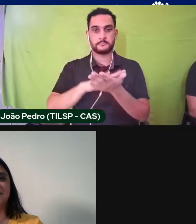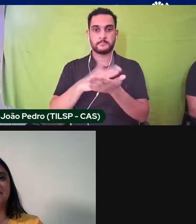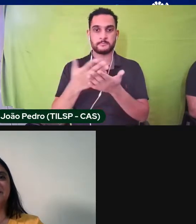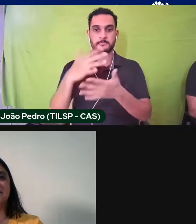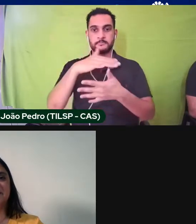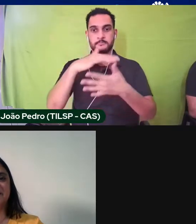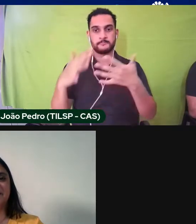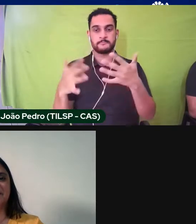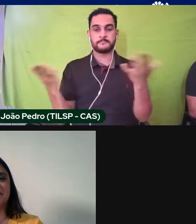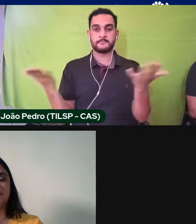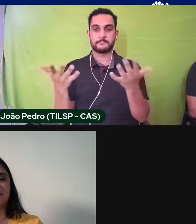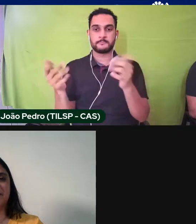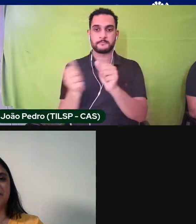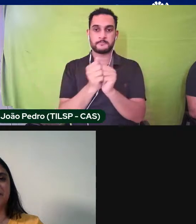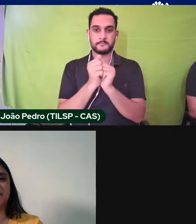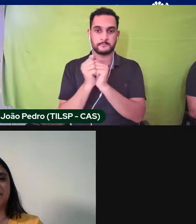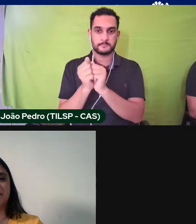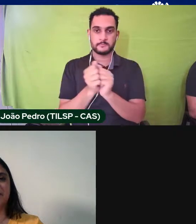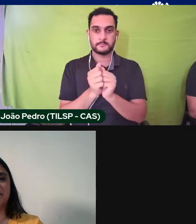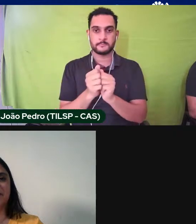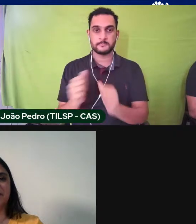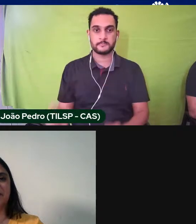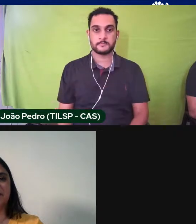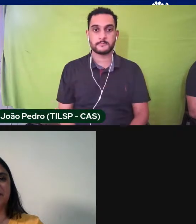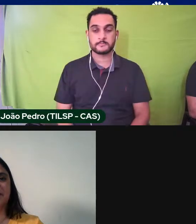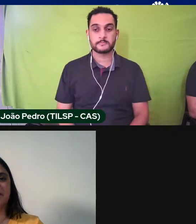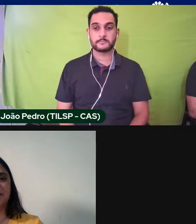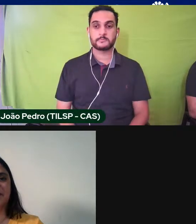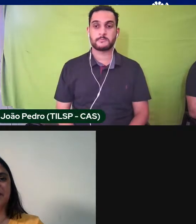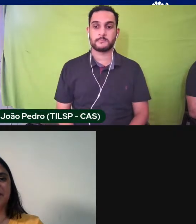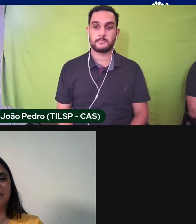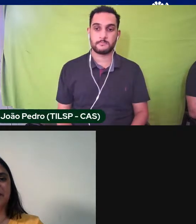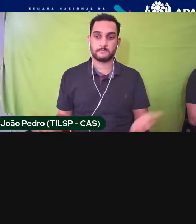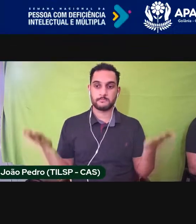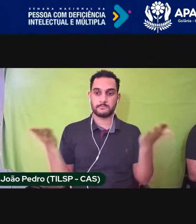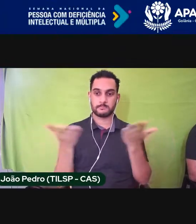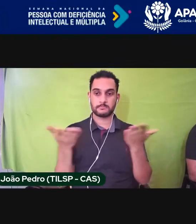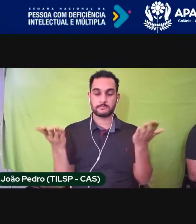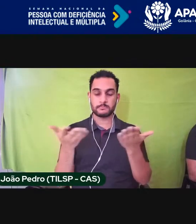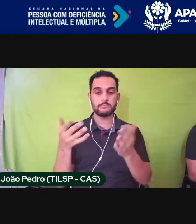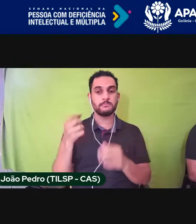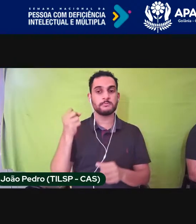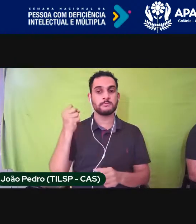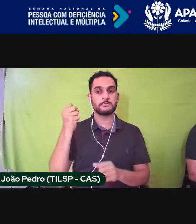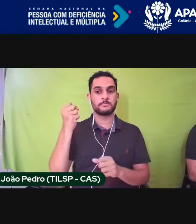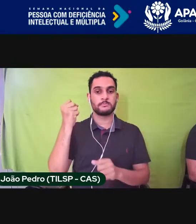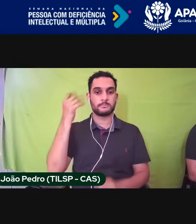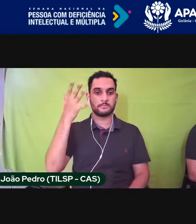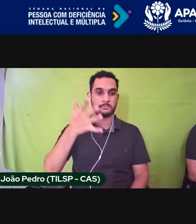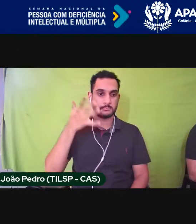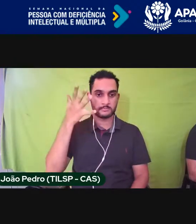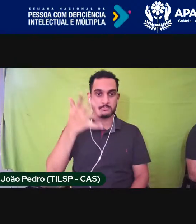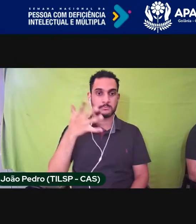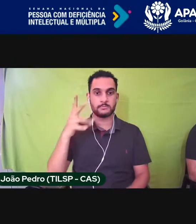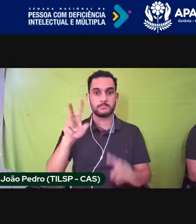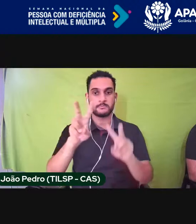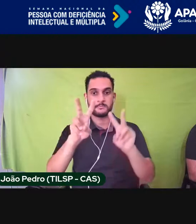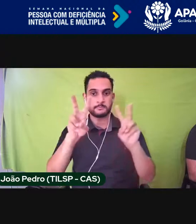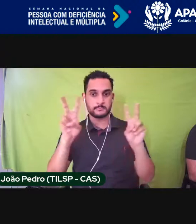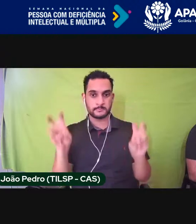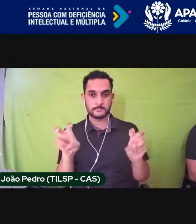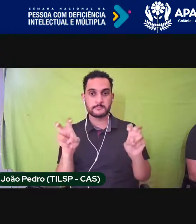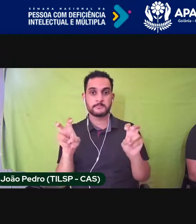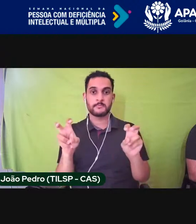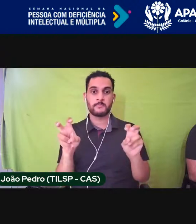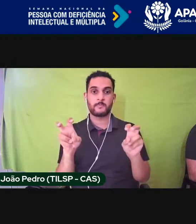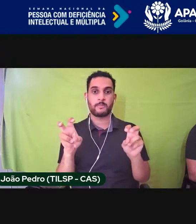nos acompanha. Para essa palestra e para discorrer sobre o tema